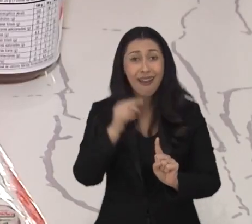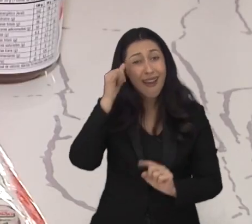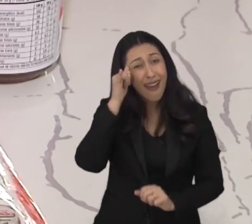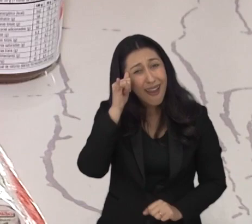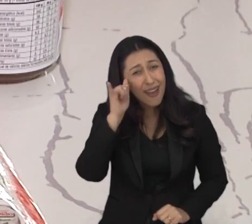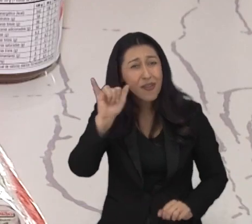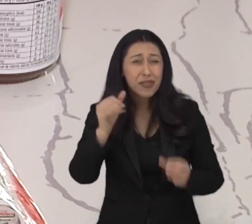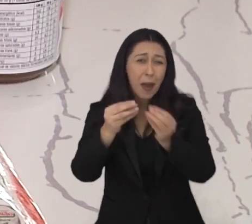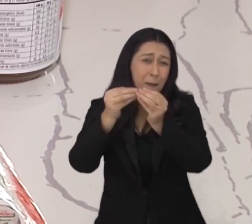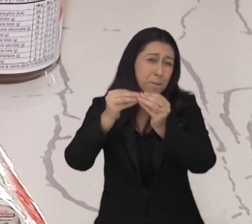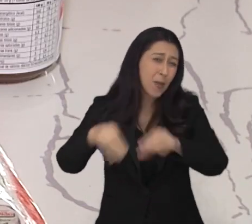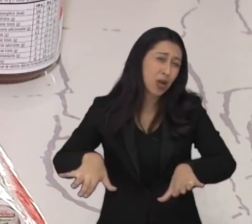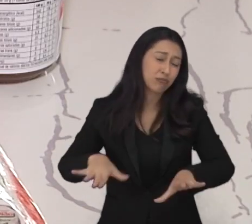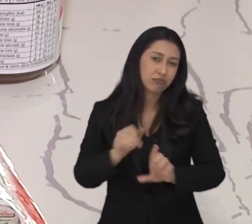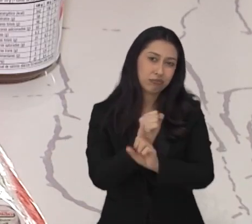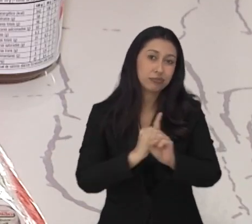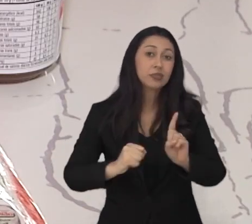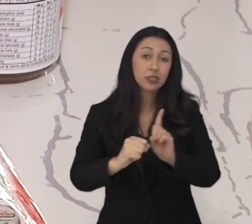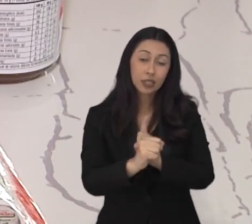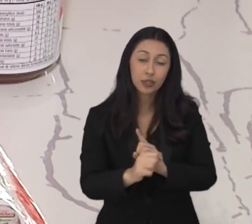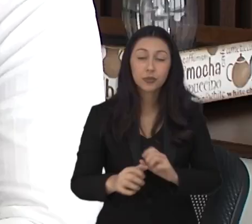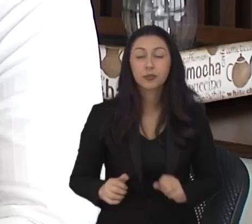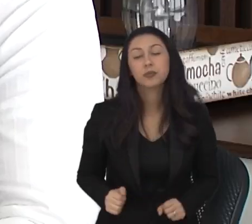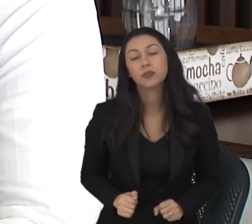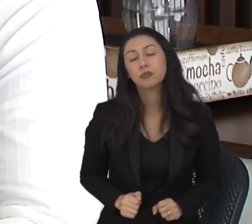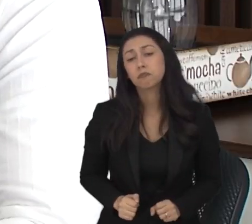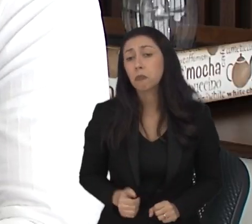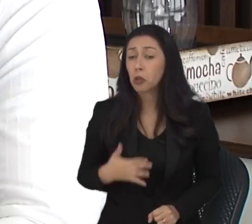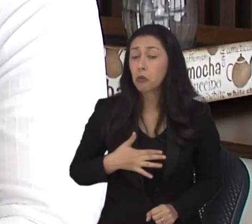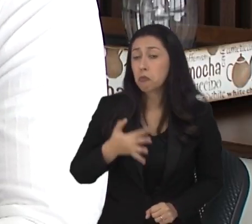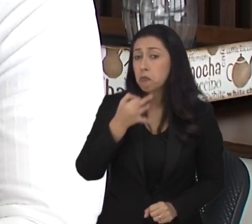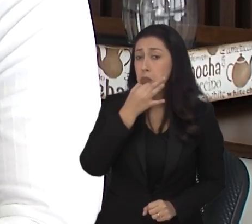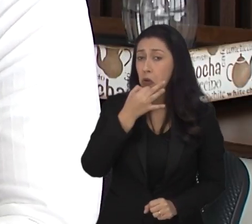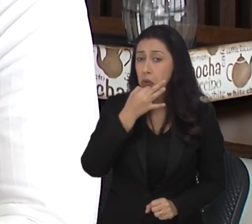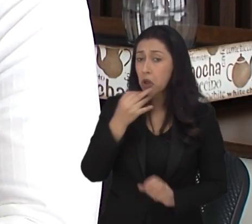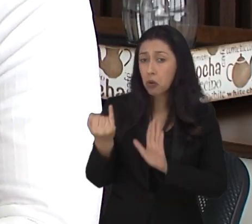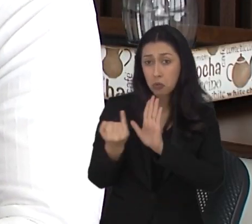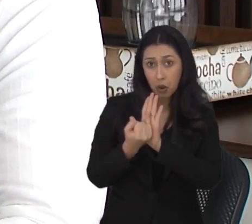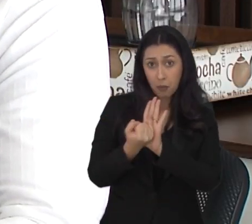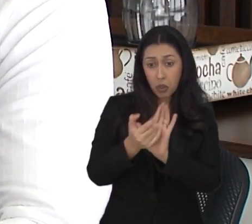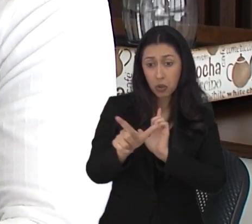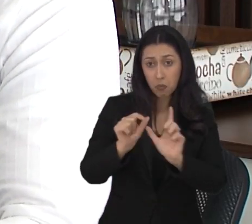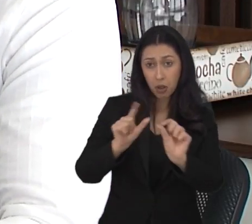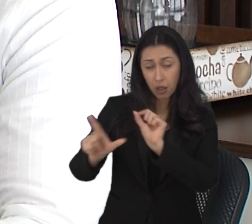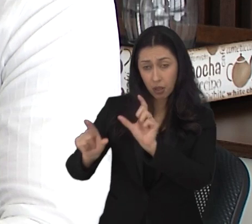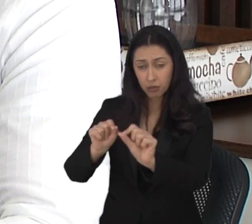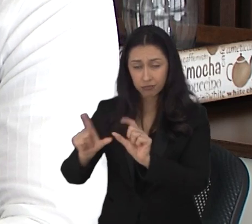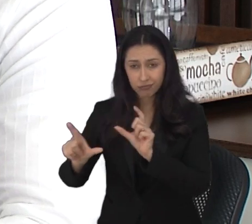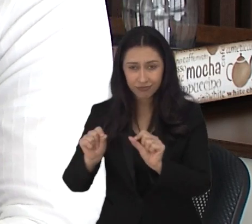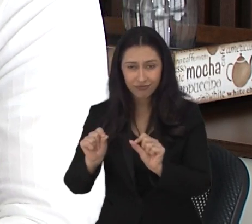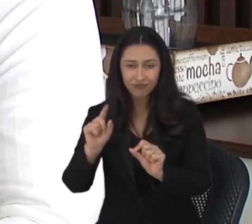impactos nocivos desses produtos à sociedade. Acredito que, além do imposto seletivo, que é o que hoje a gente